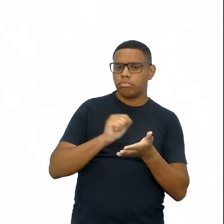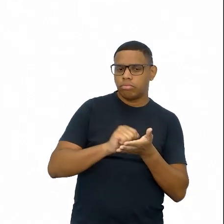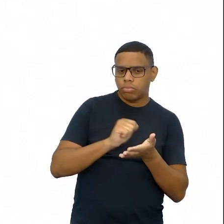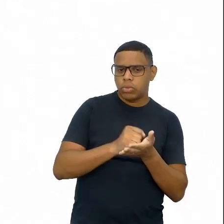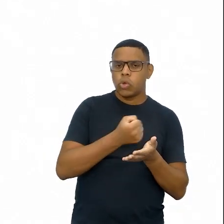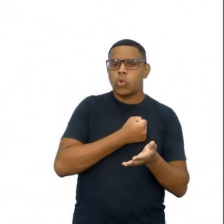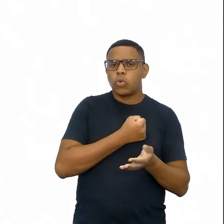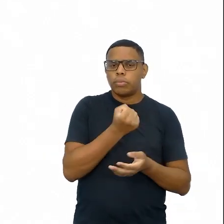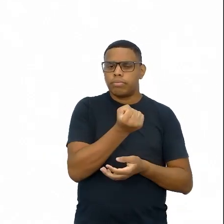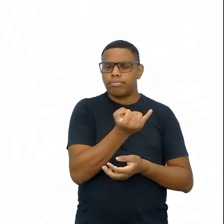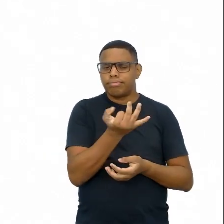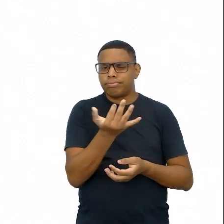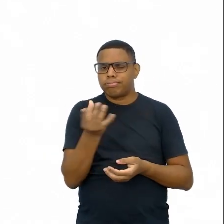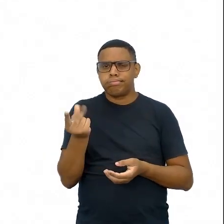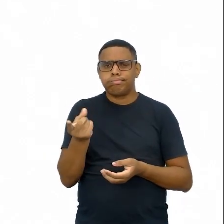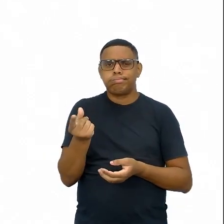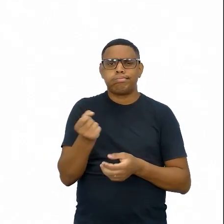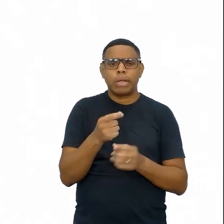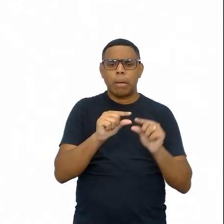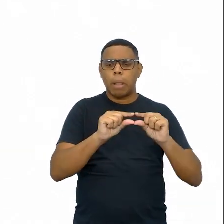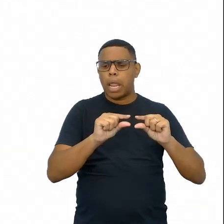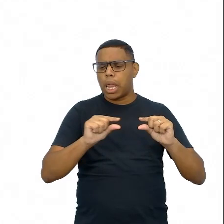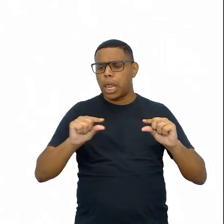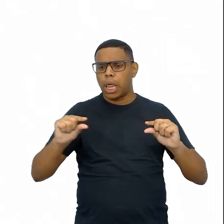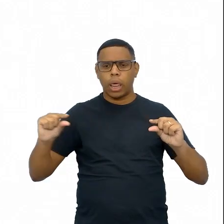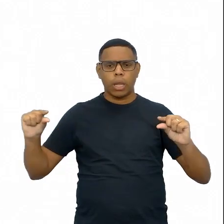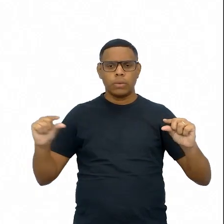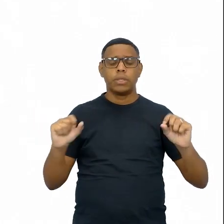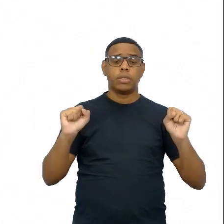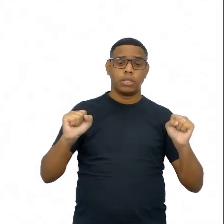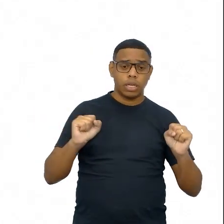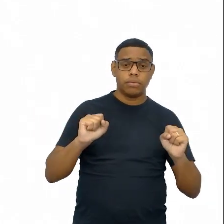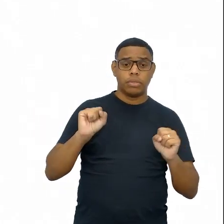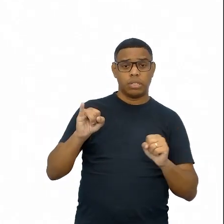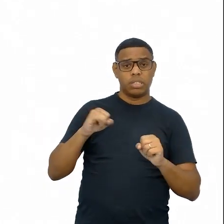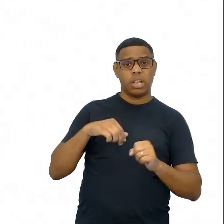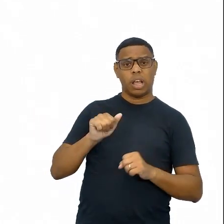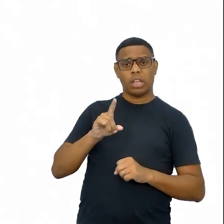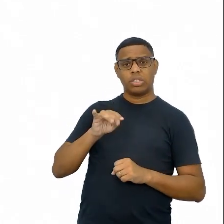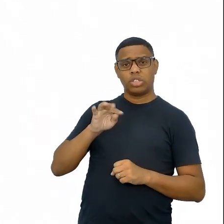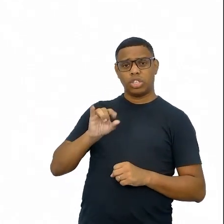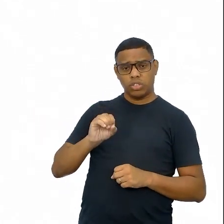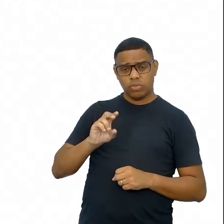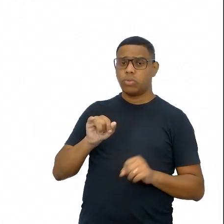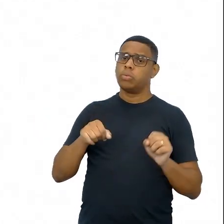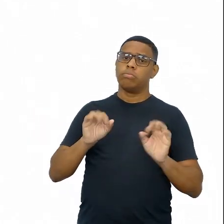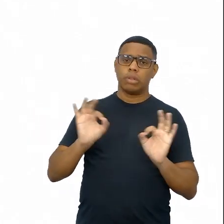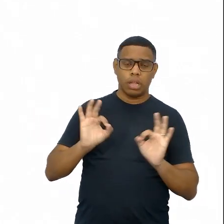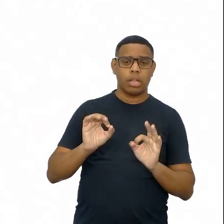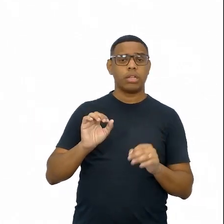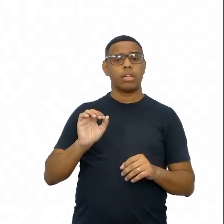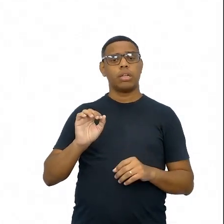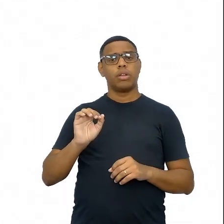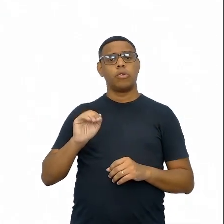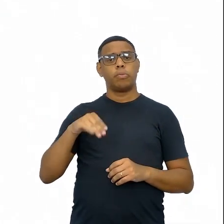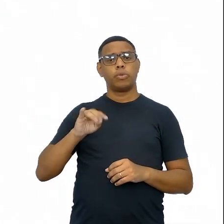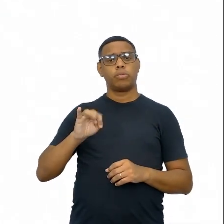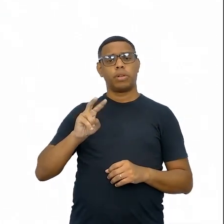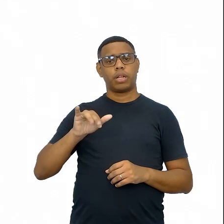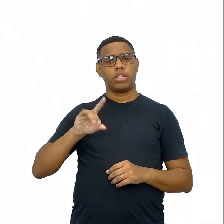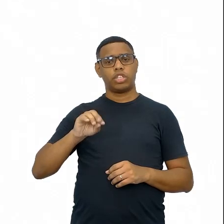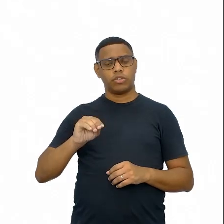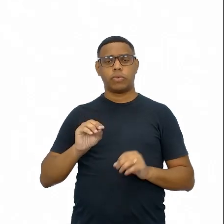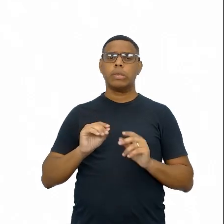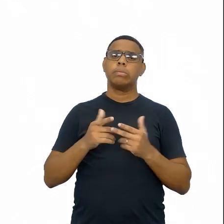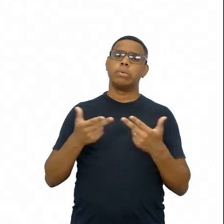infinitos números, ser posicional, ser aditivo e ser multiplicativo. Então, essas são